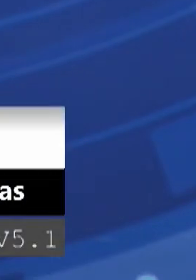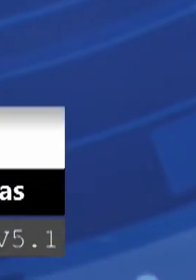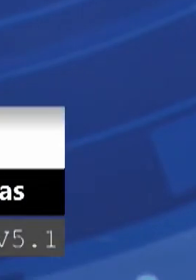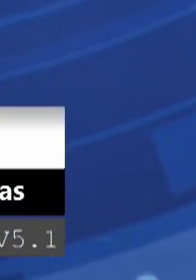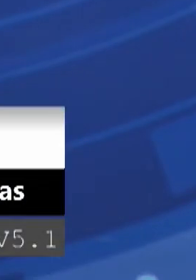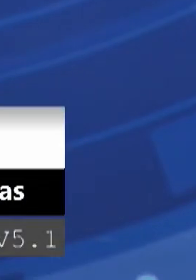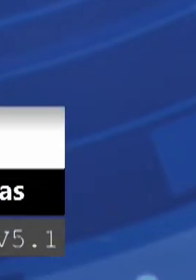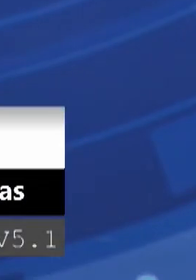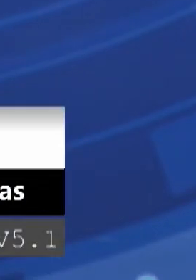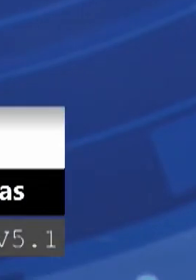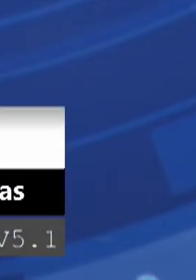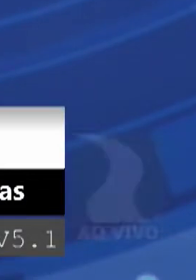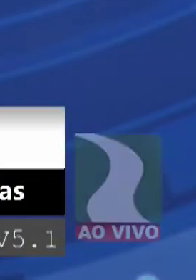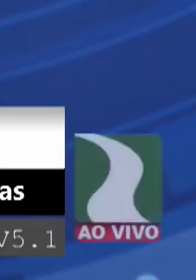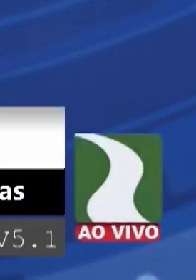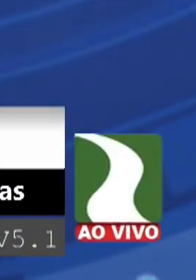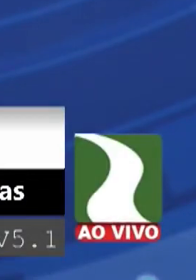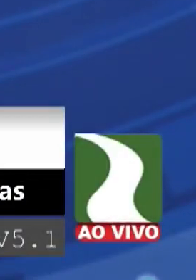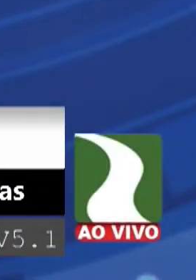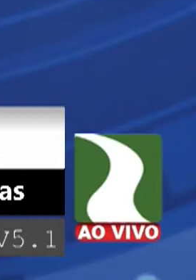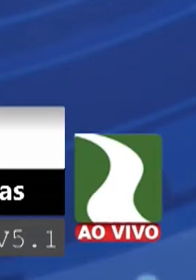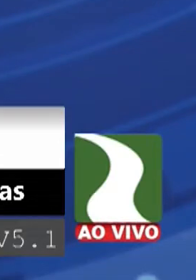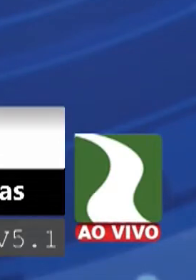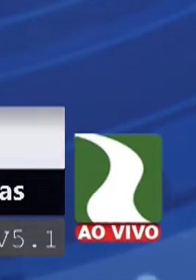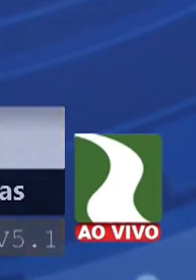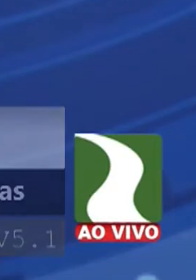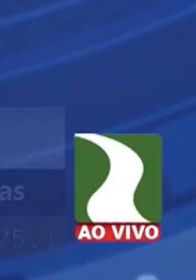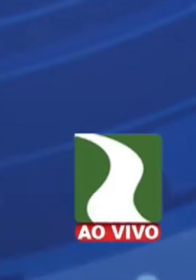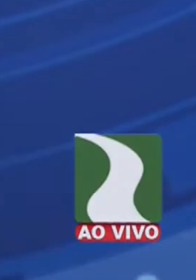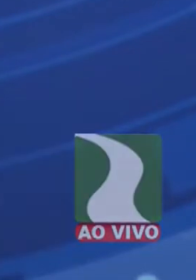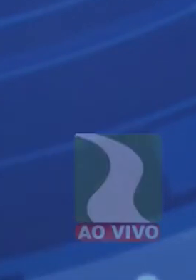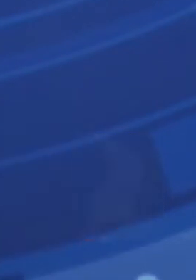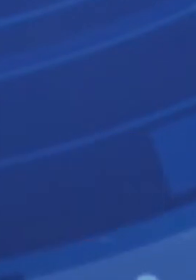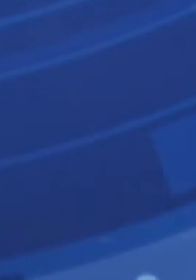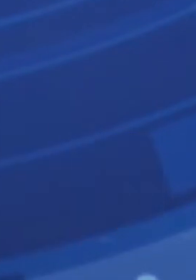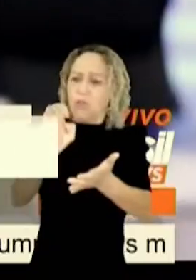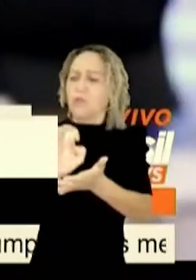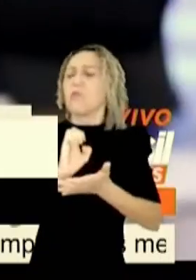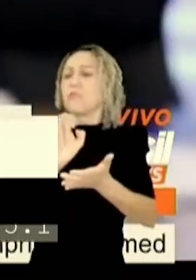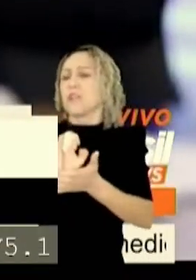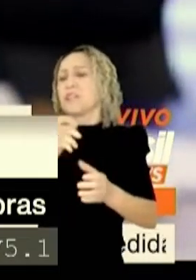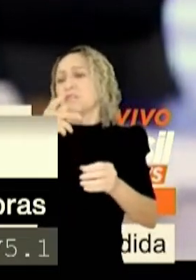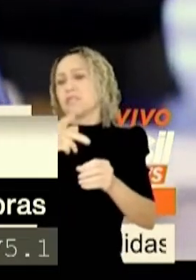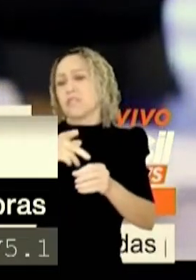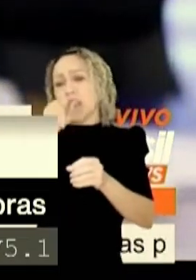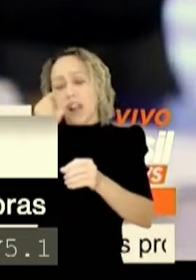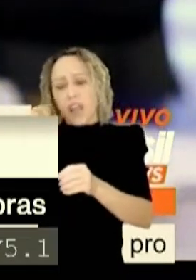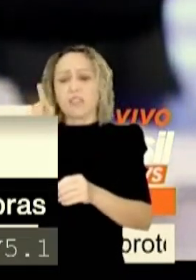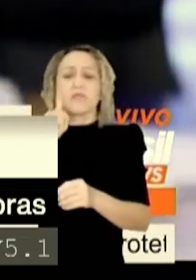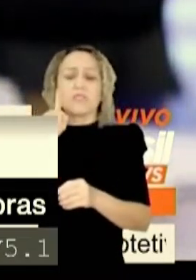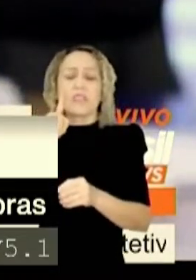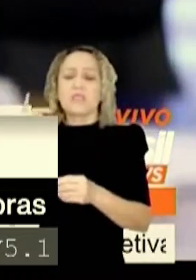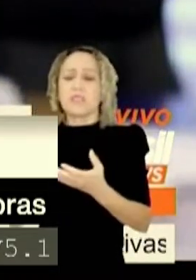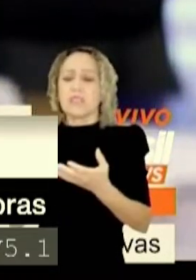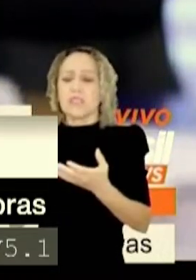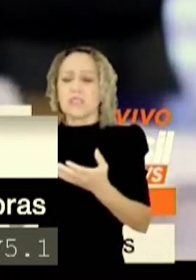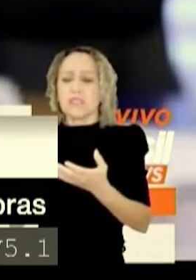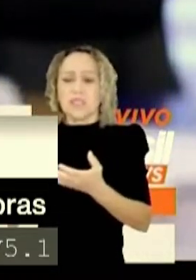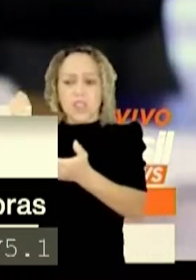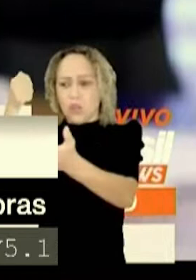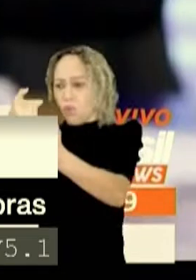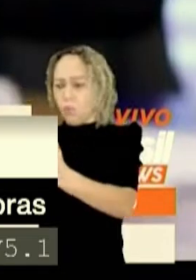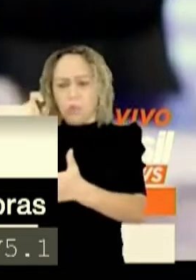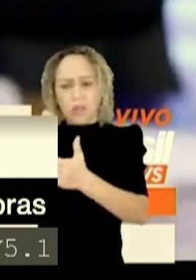falta coragem do presidente para mudar a política de preço da Petrobras. Roda o vídeo. Não adianta o Bolsonaro trocar presidente, ele